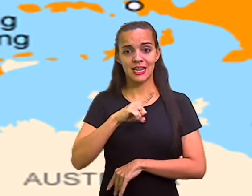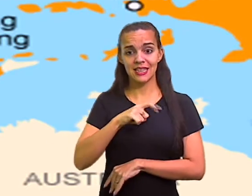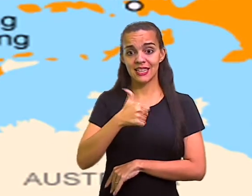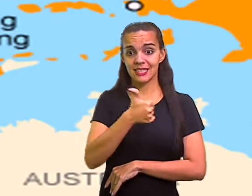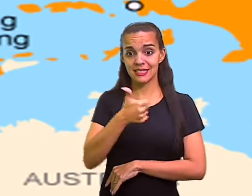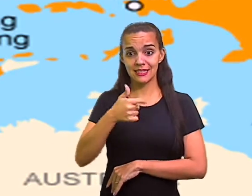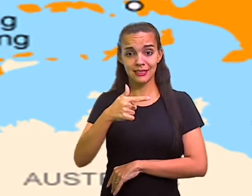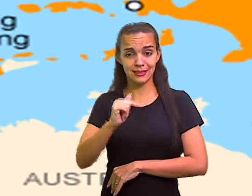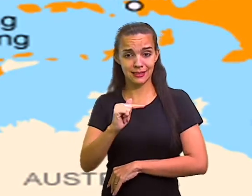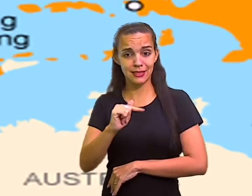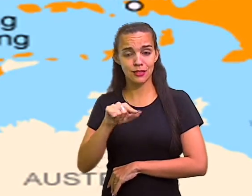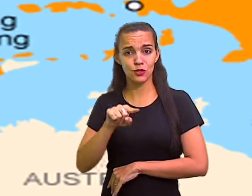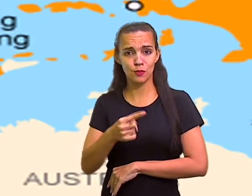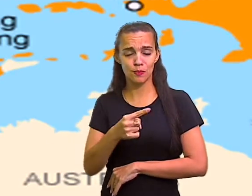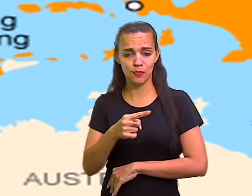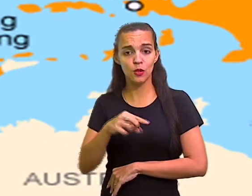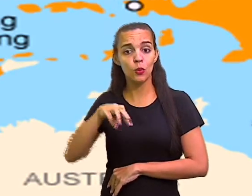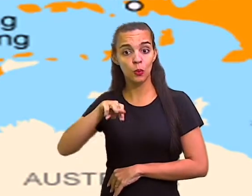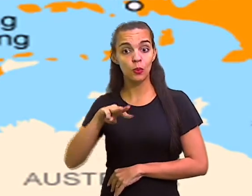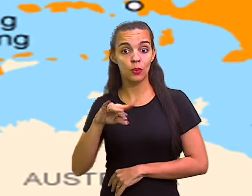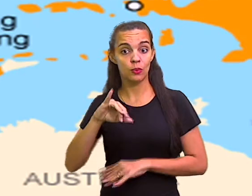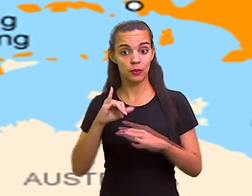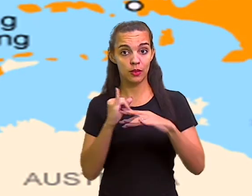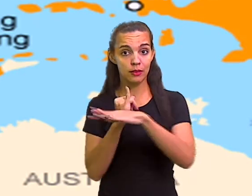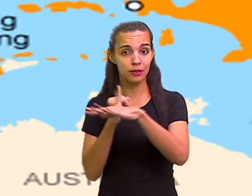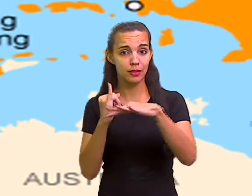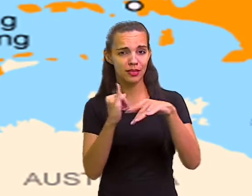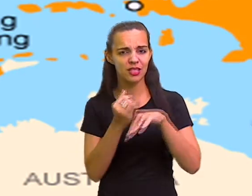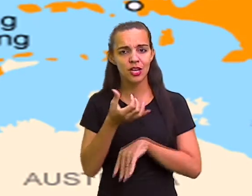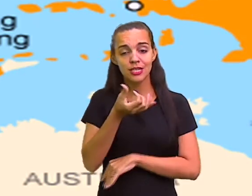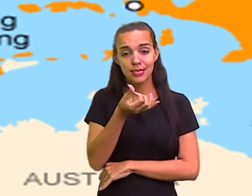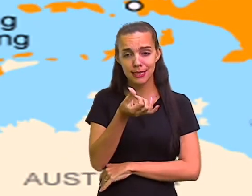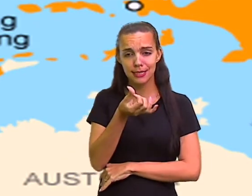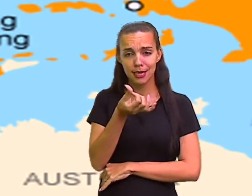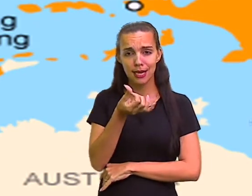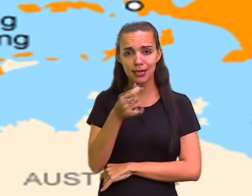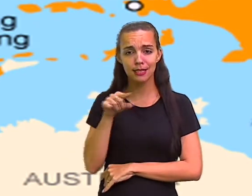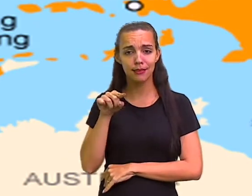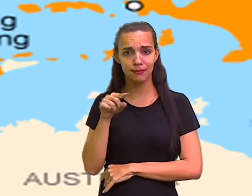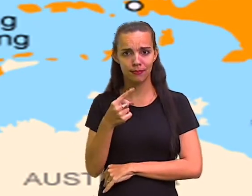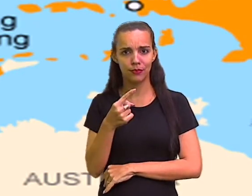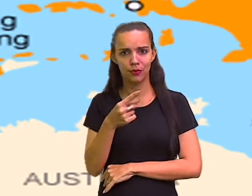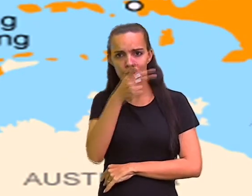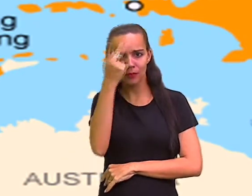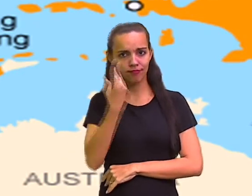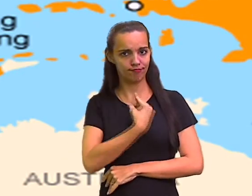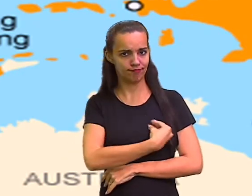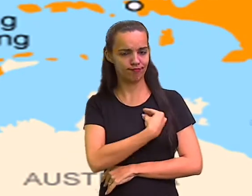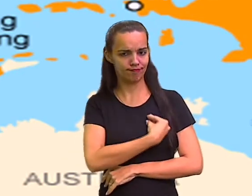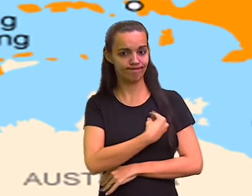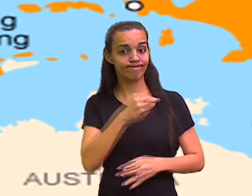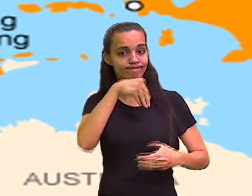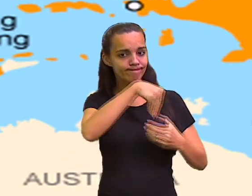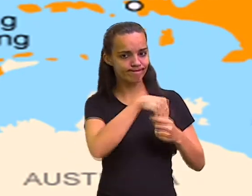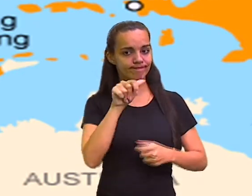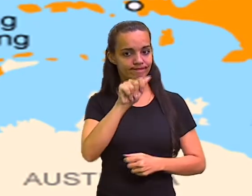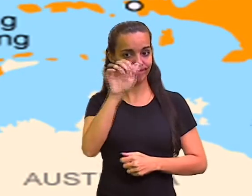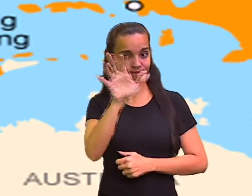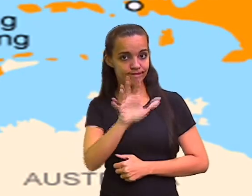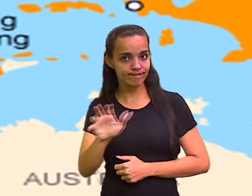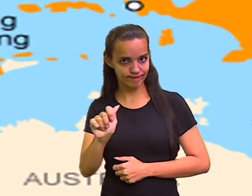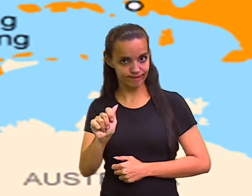17.508 ilhas, 6.000 habitadas, que se estende ao longo do Equador no Sudeste Asiático.